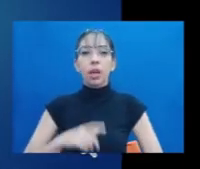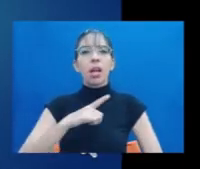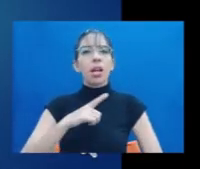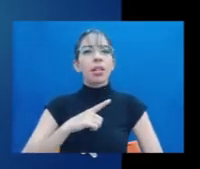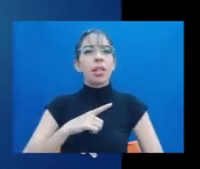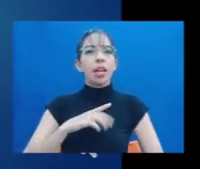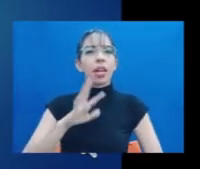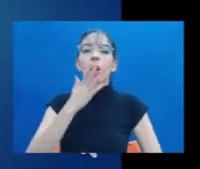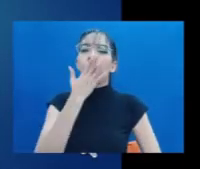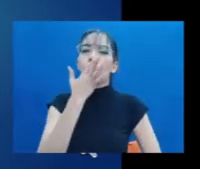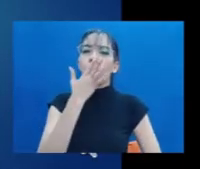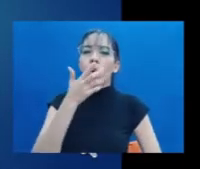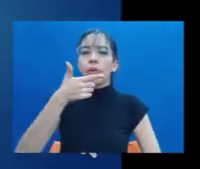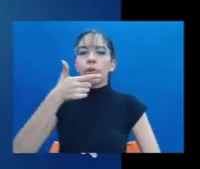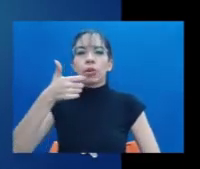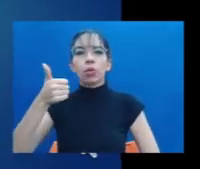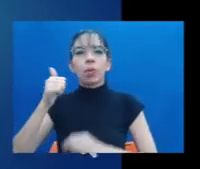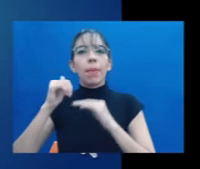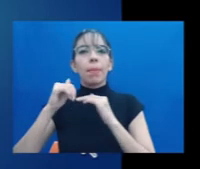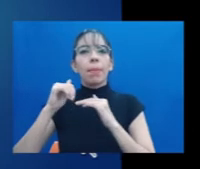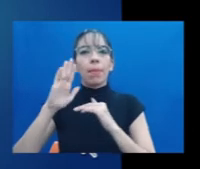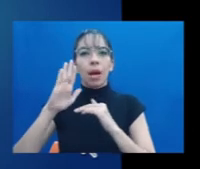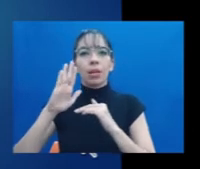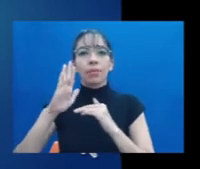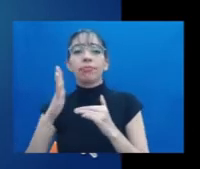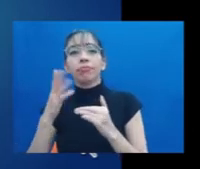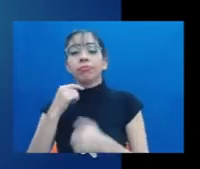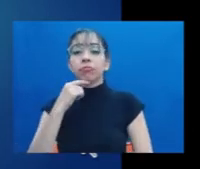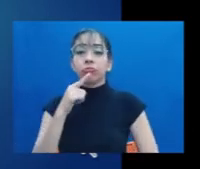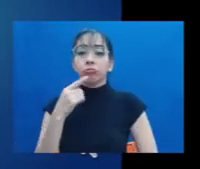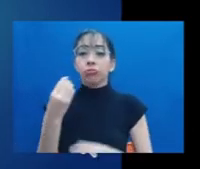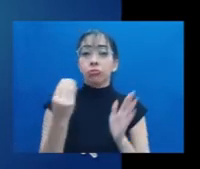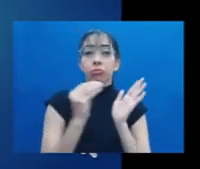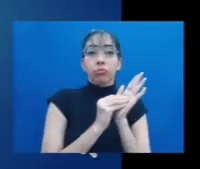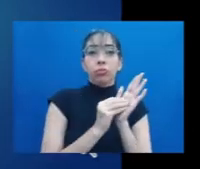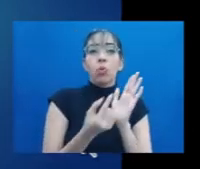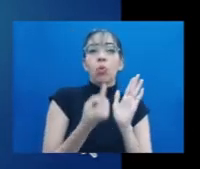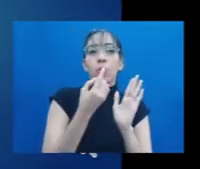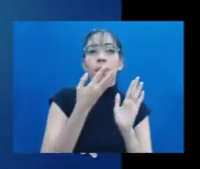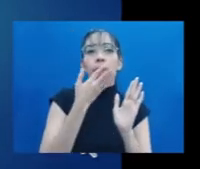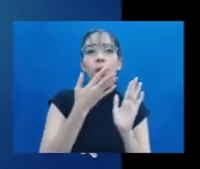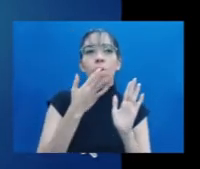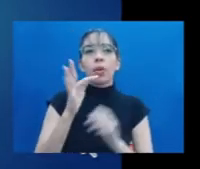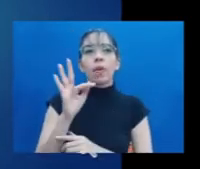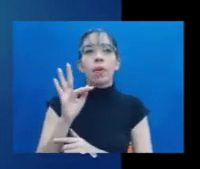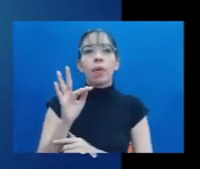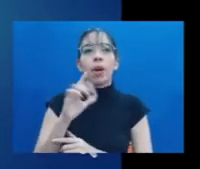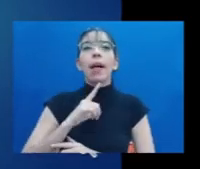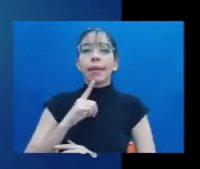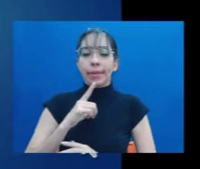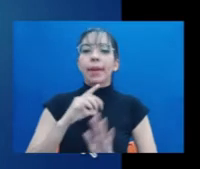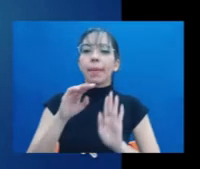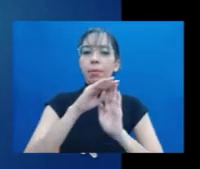da acrilamida, ela tem mais de 21 folhas, então não teria, né, não seria adequado eu trazer aqui a FISP propriamente